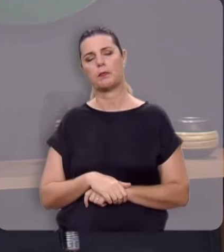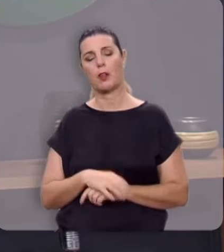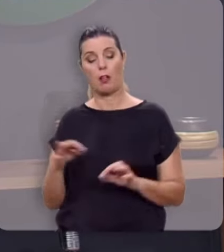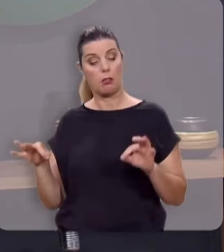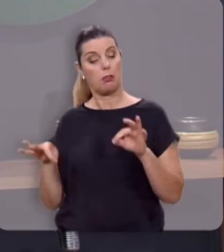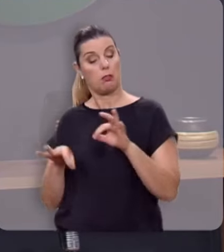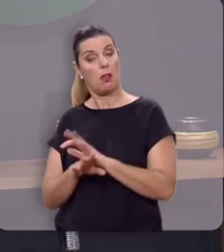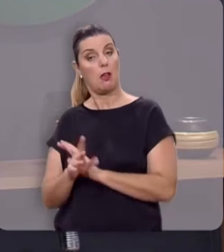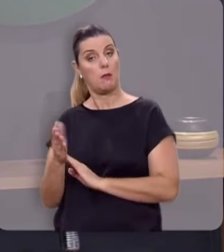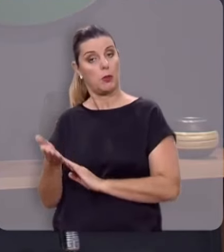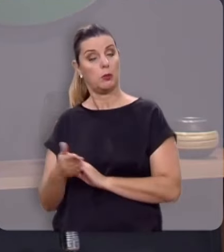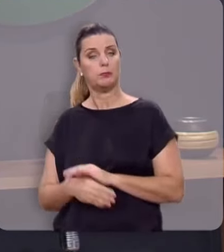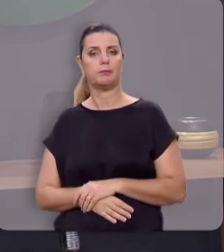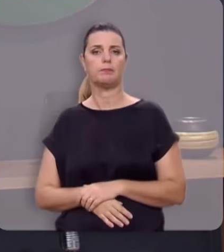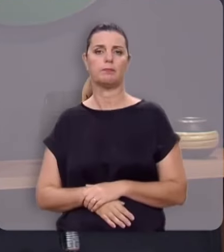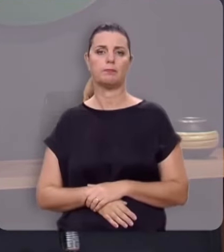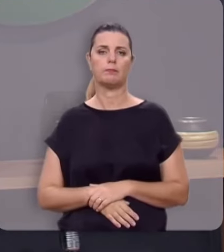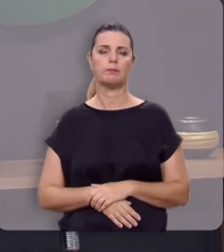Terminado isso,